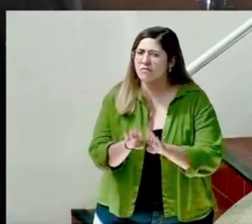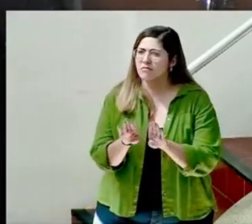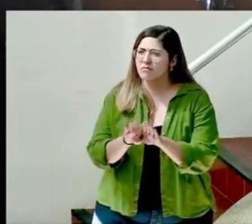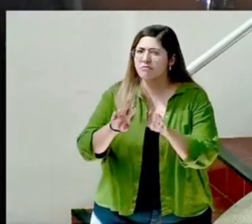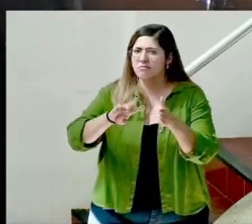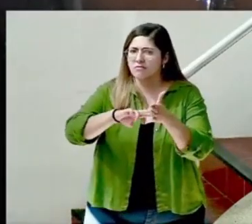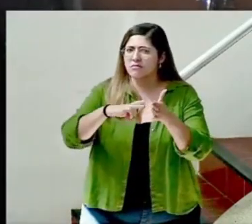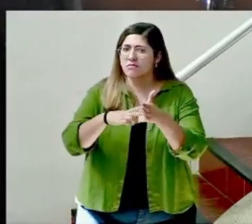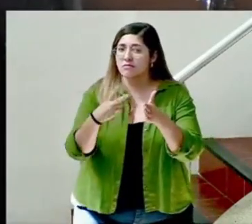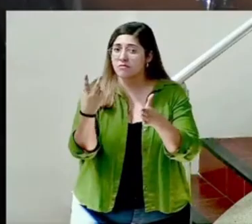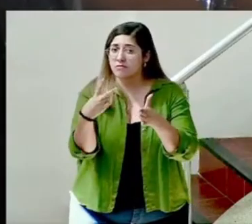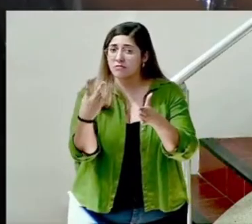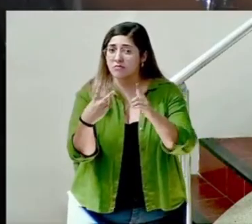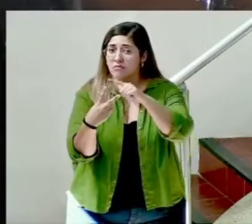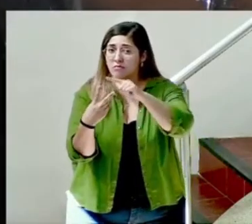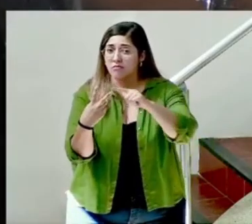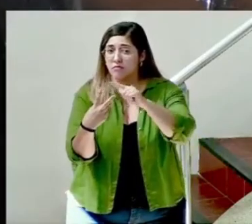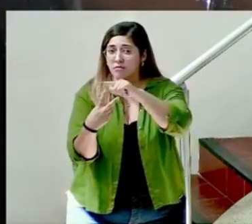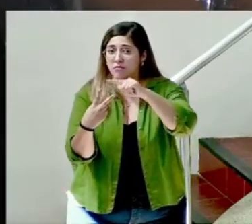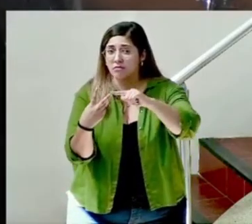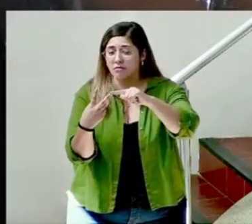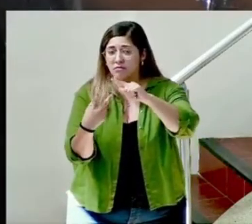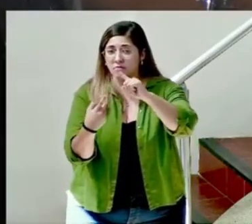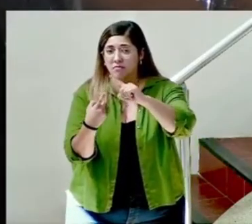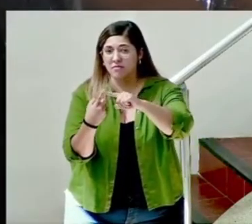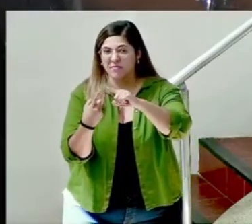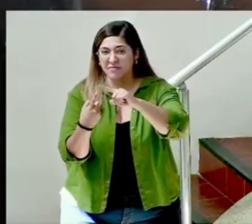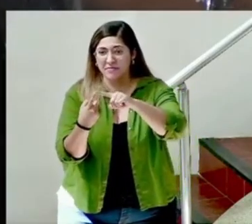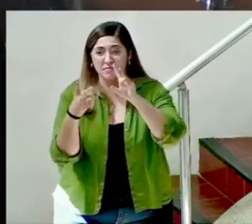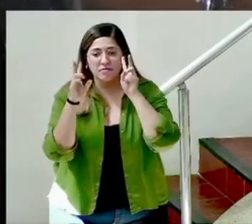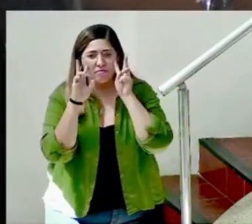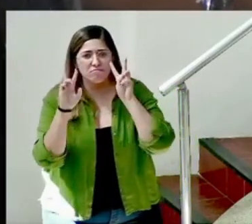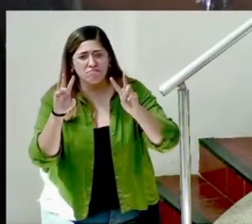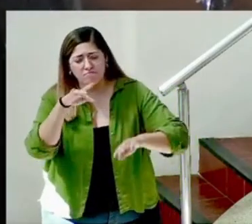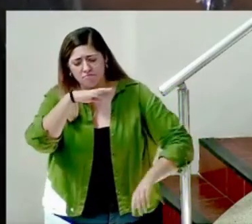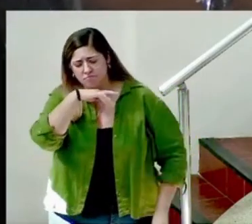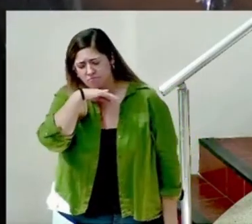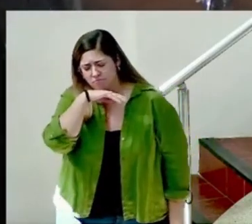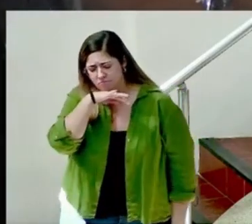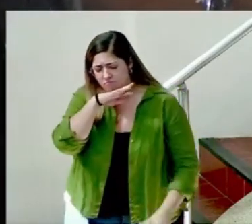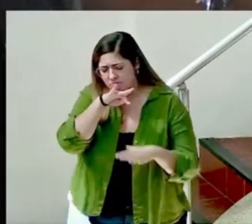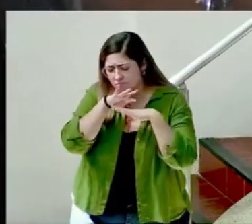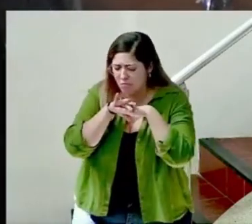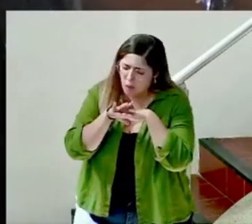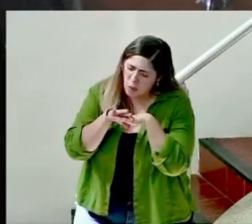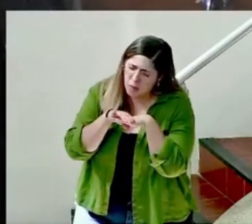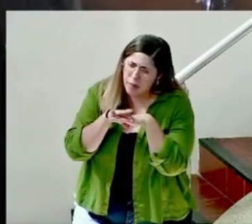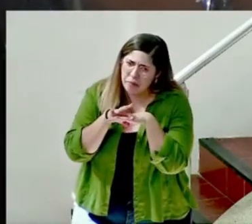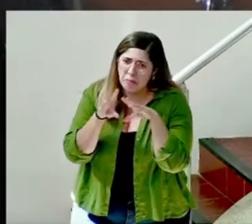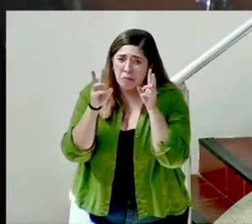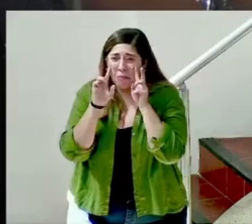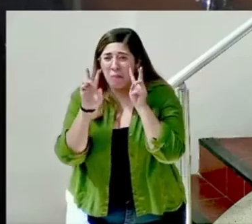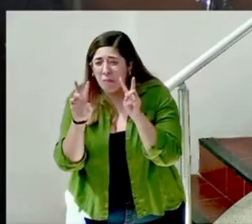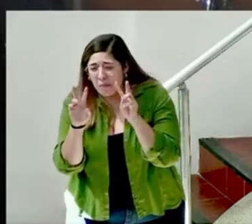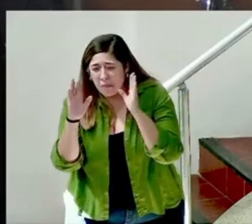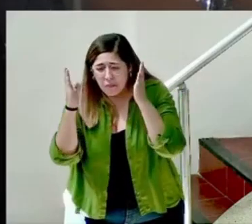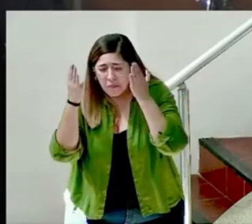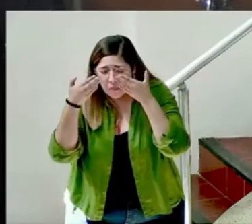O primeiro sentido é de um olho doentio ou defeituoso, uma pessoa que não